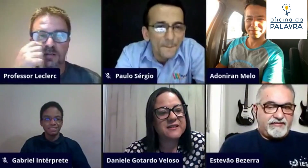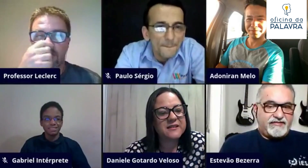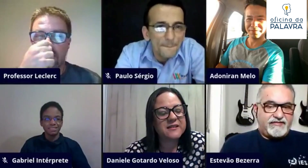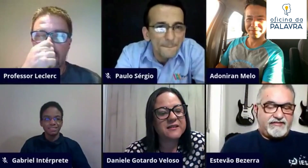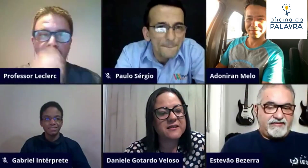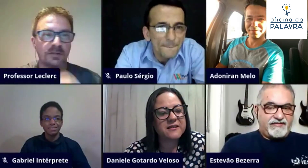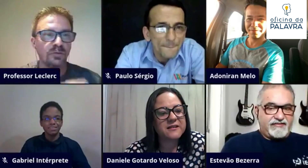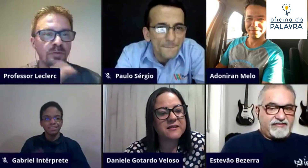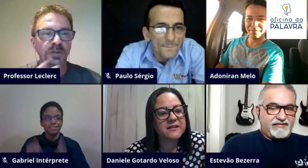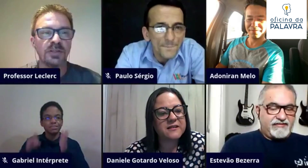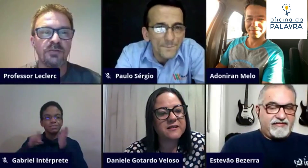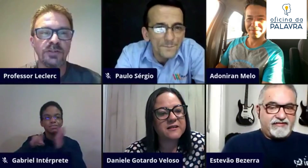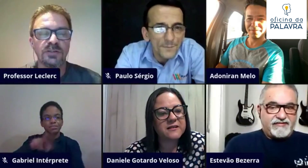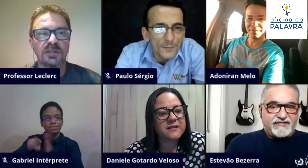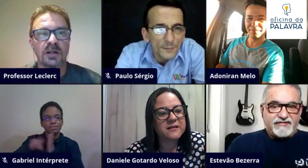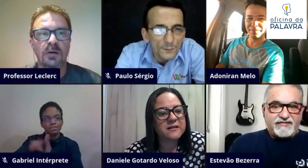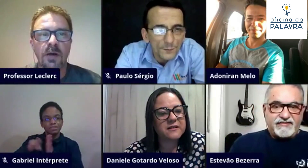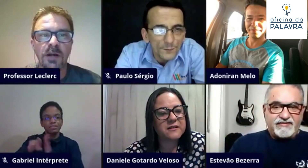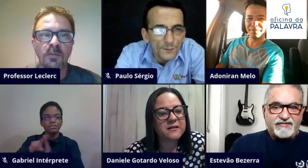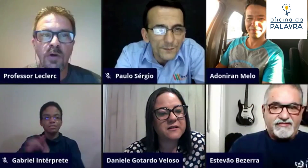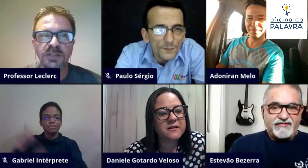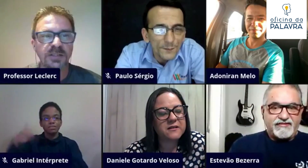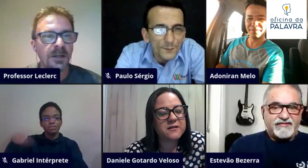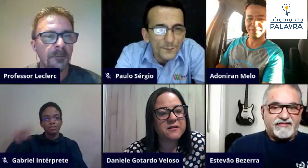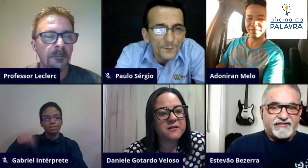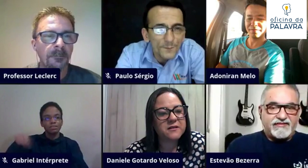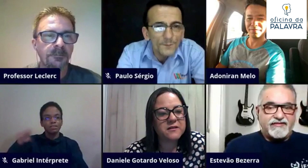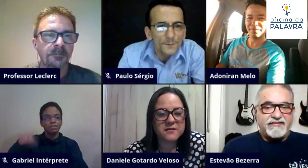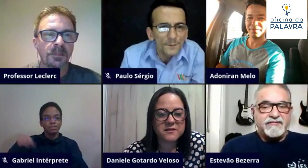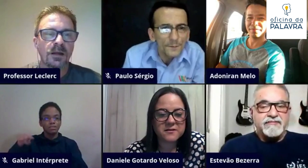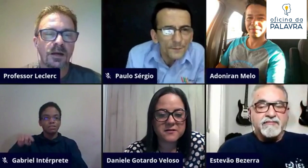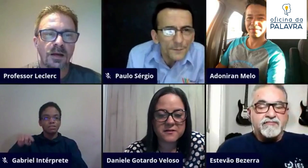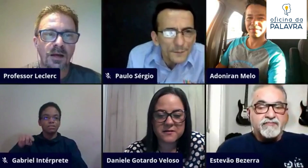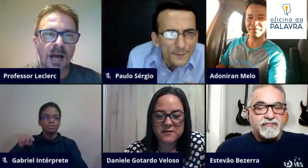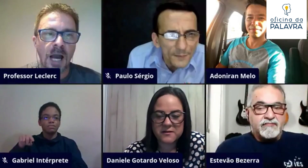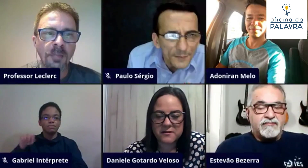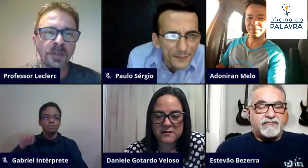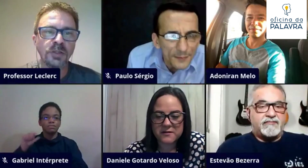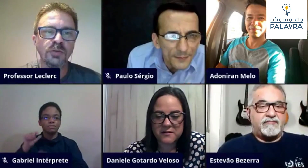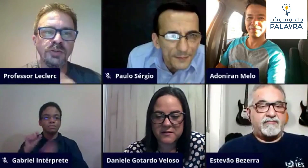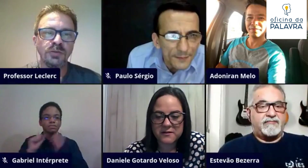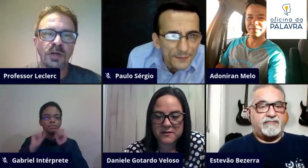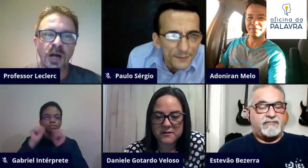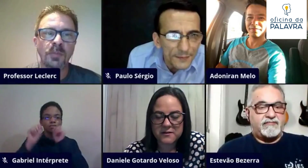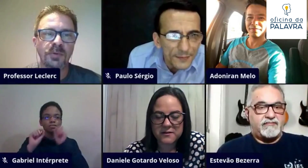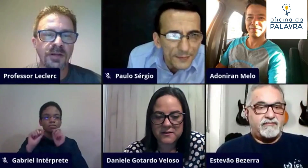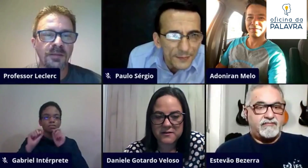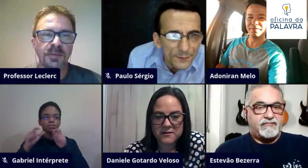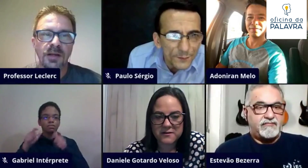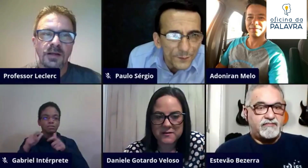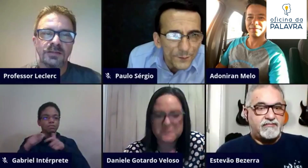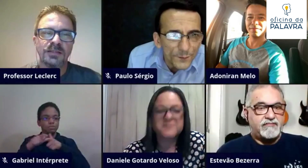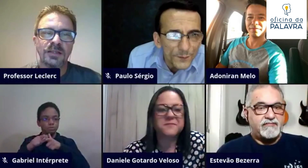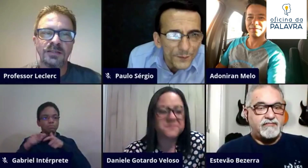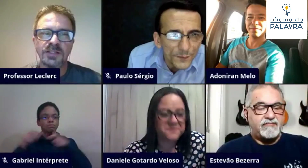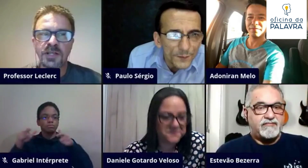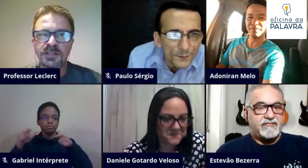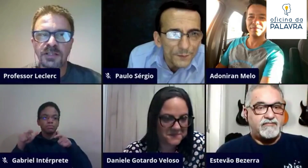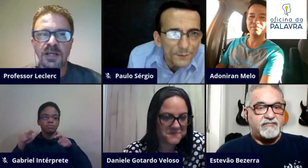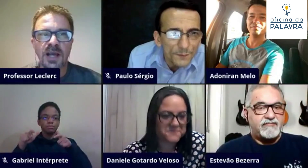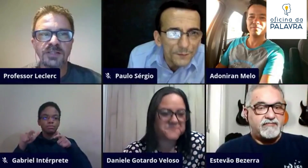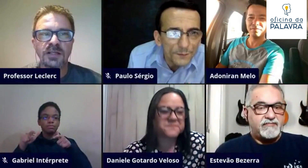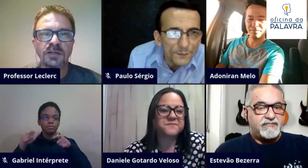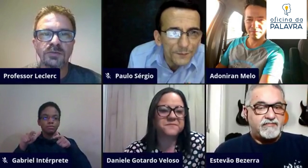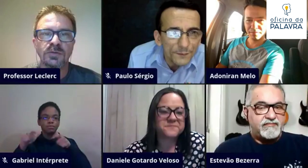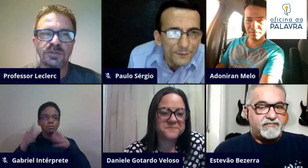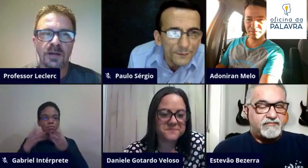quem quiser falar. Tudo isso que foi dito até agora mostra a amplitude do campo, né? Tem tanta gente